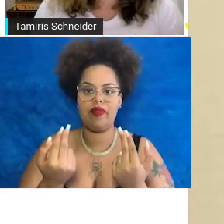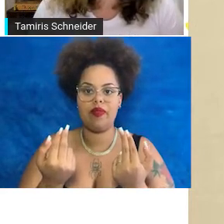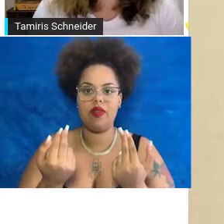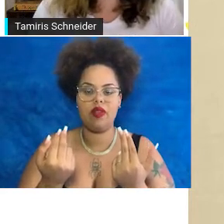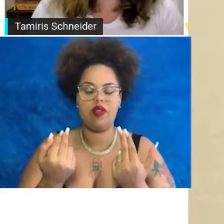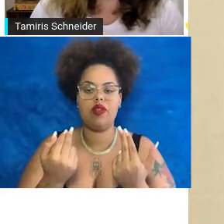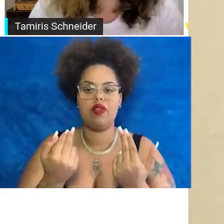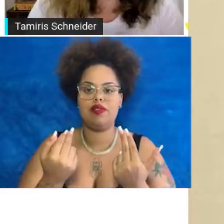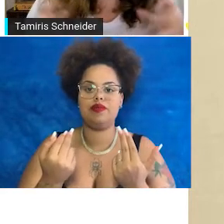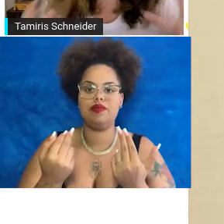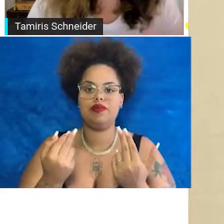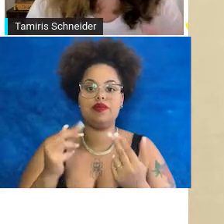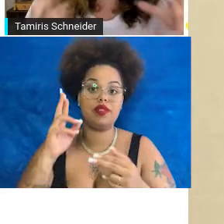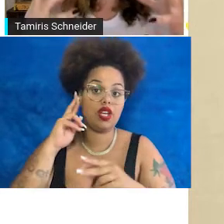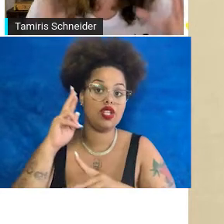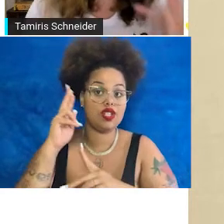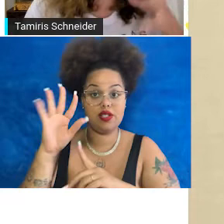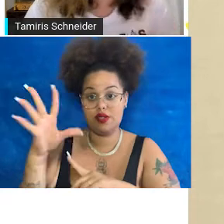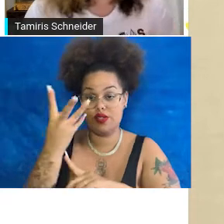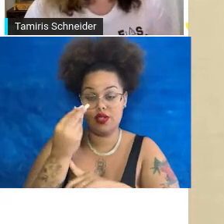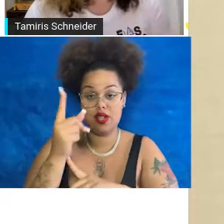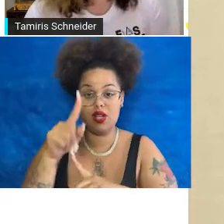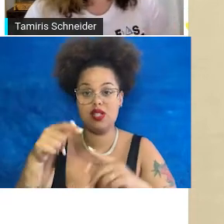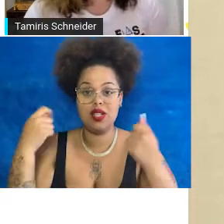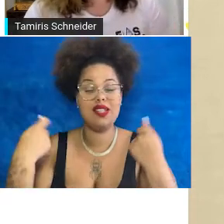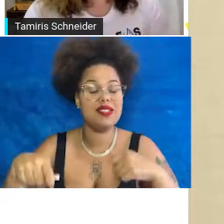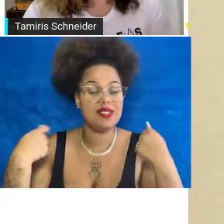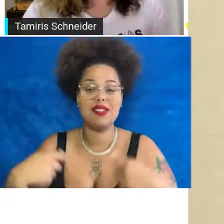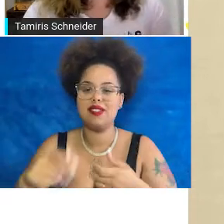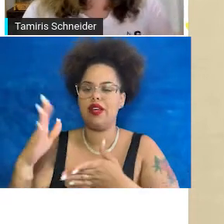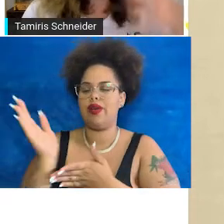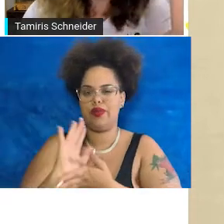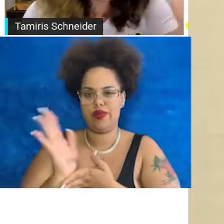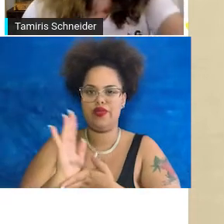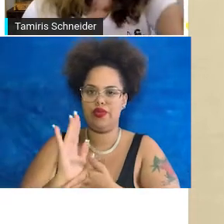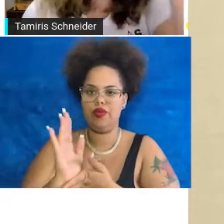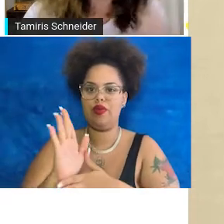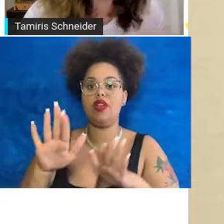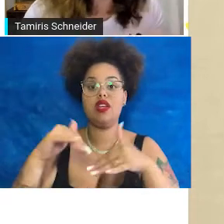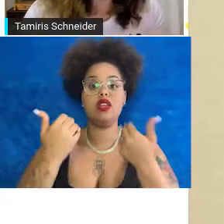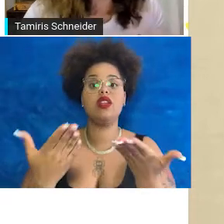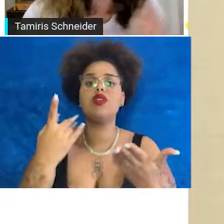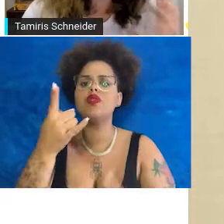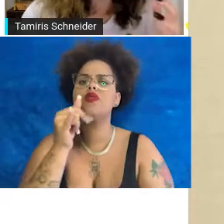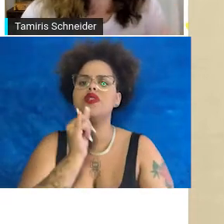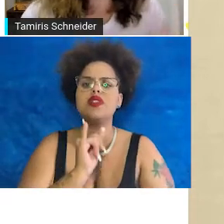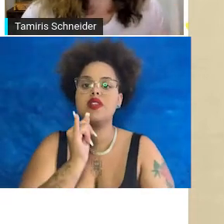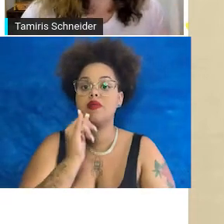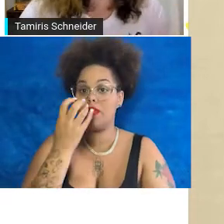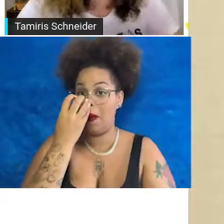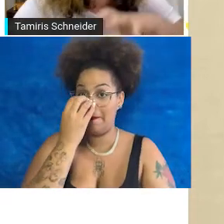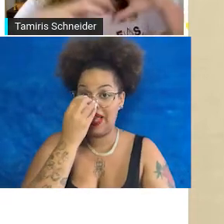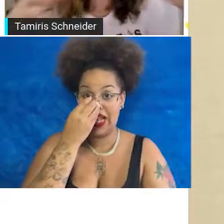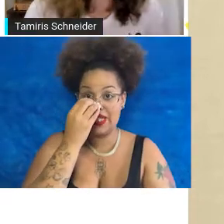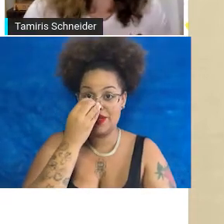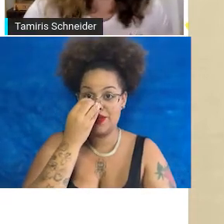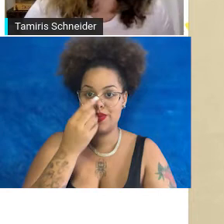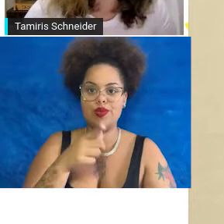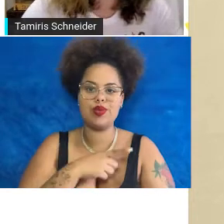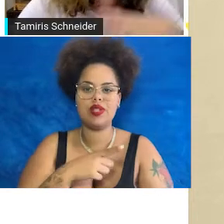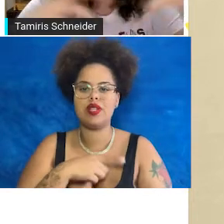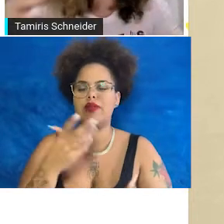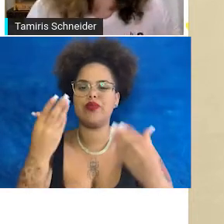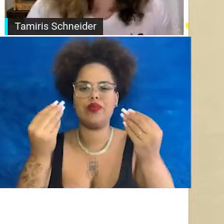Nós somos... A direção de arte é essencial no filme, né? Então, um grande exemplo aí também, o Palhaço. A gente tem uma riqueza